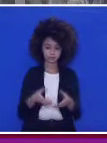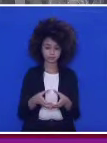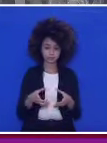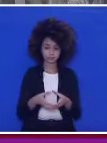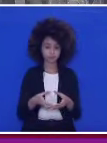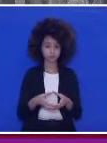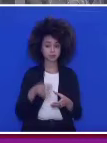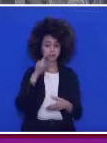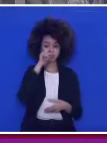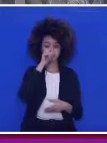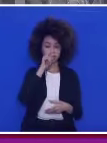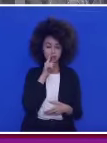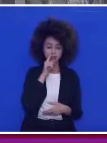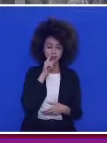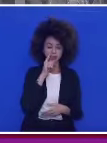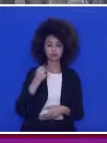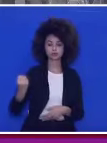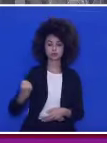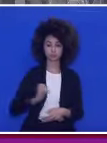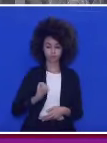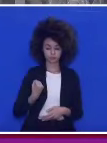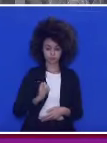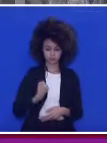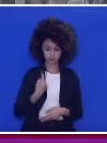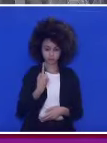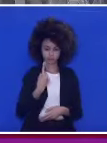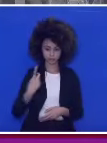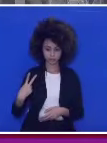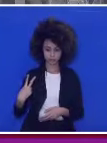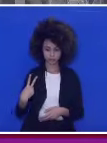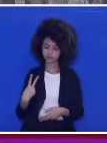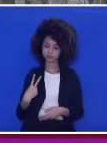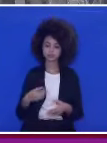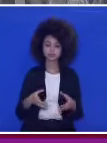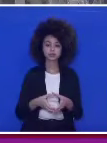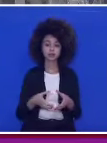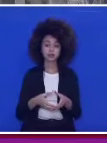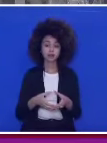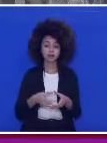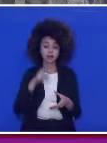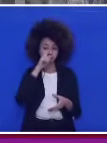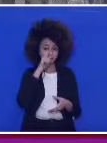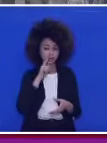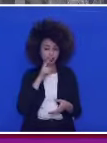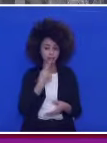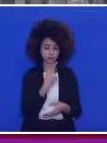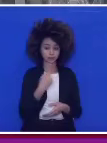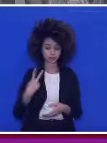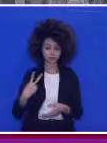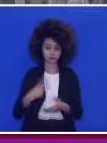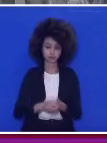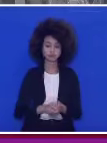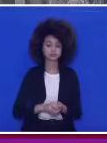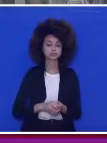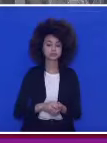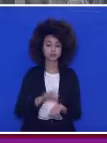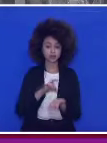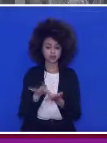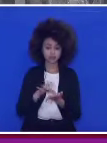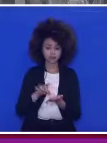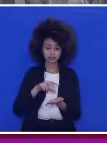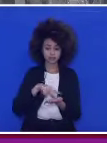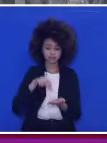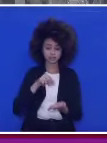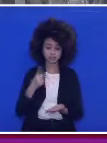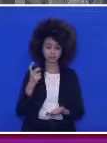Bola amarela, número 12. Amarela 12. Na Loto Fácil são